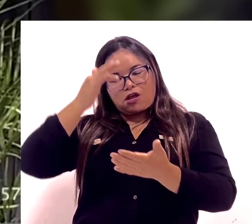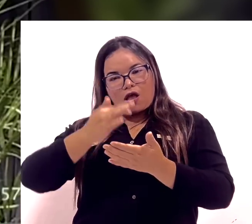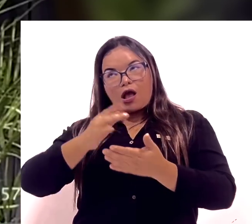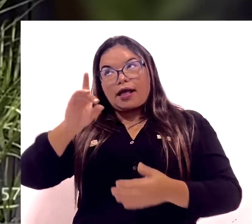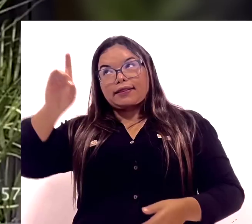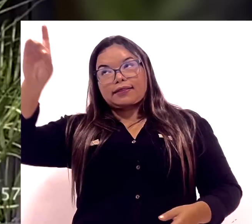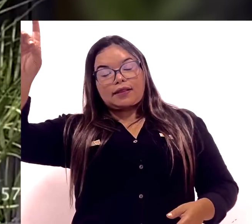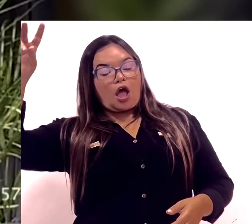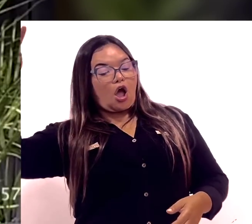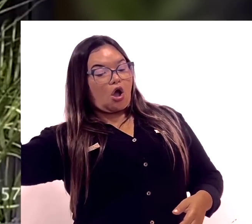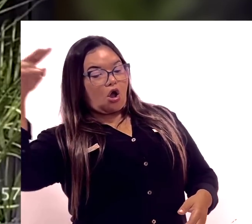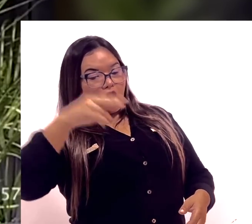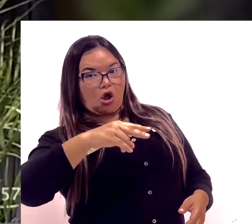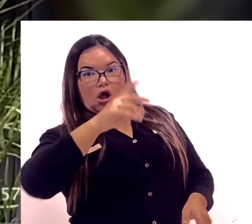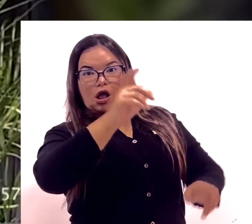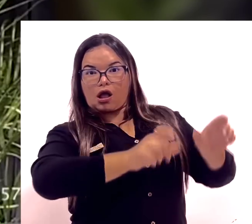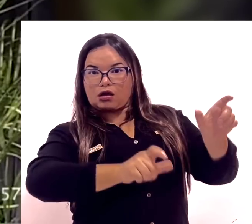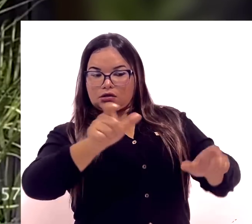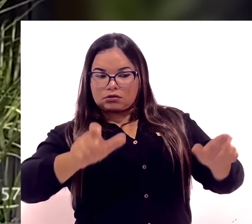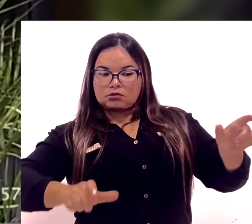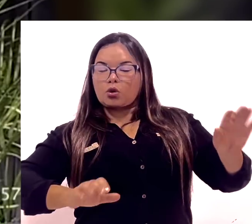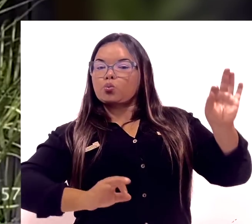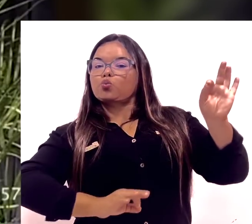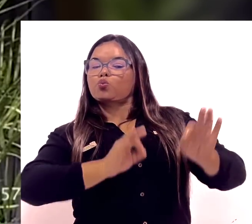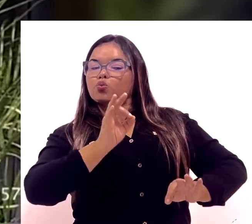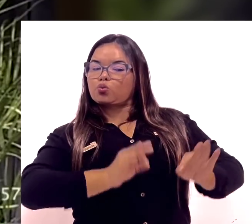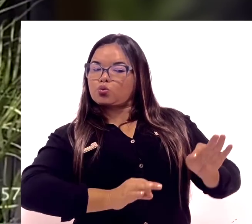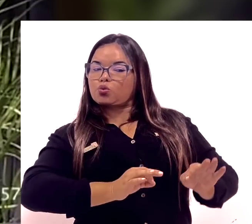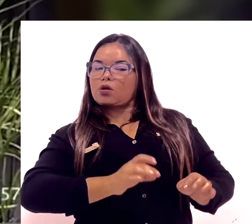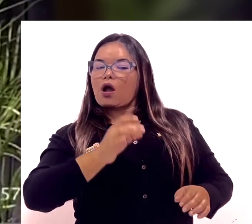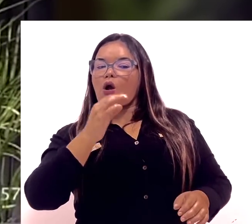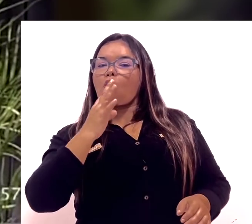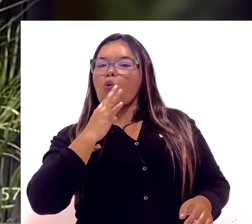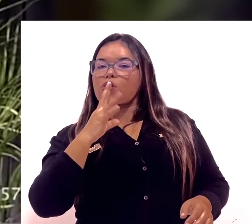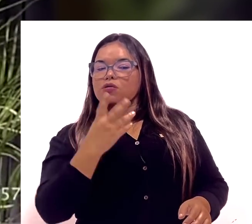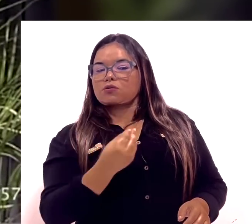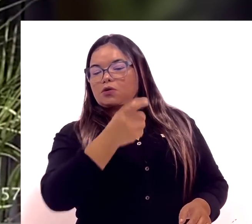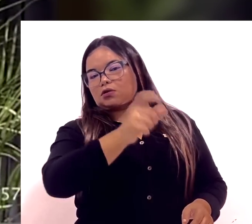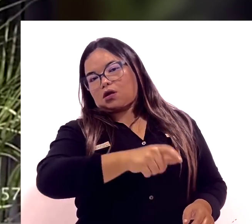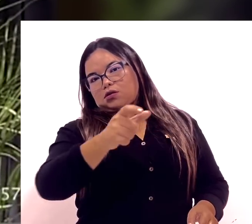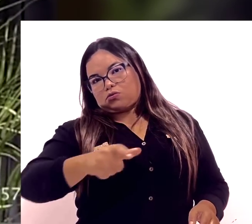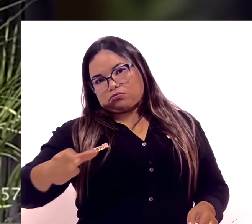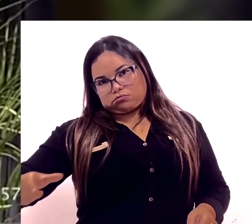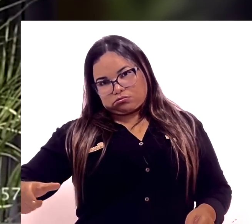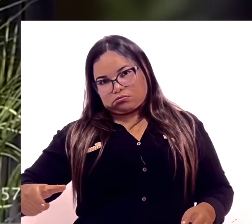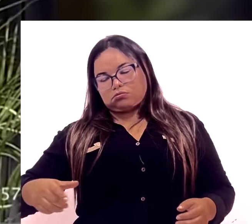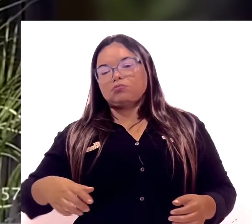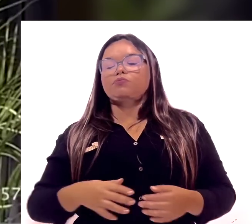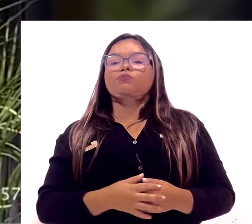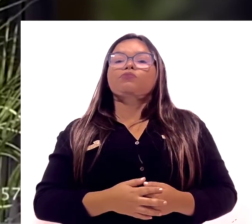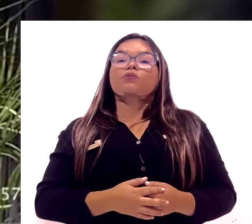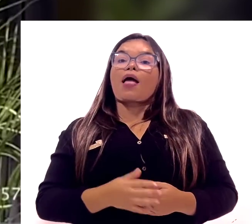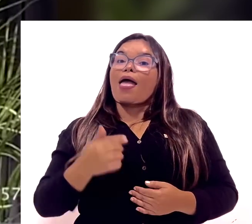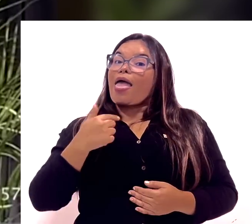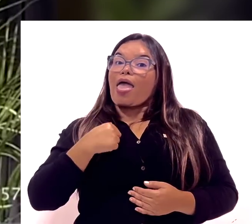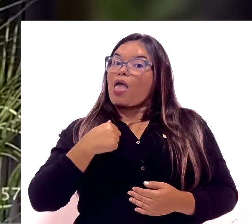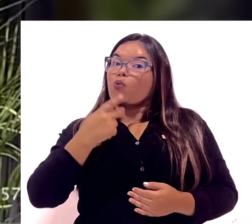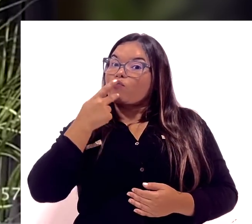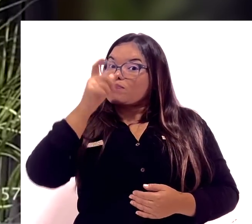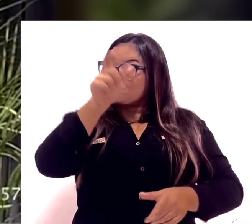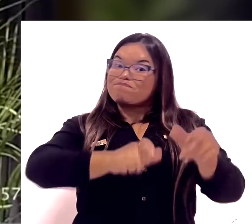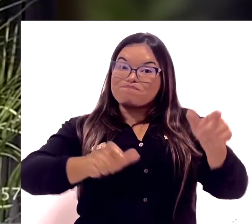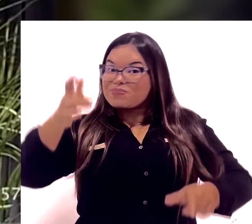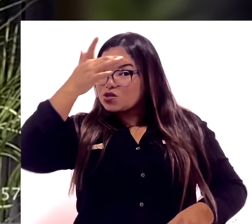eles têm e os julga de acordo com o conhecimento que têm. Eu estou falando de um sistema que enganou mesmo